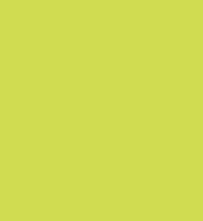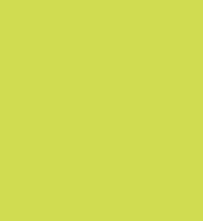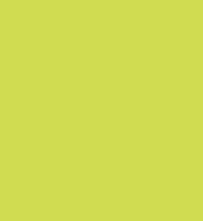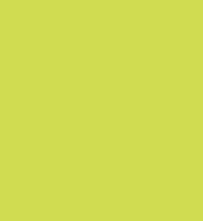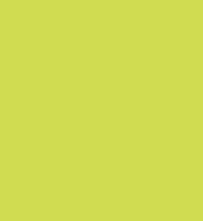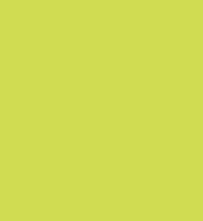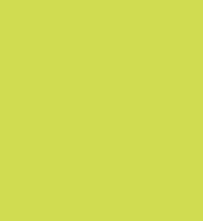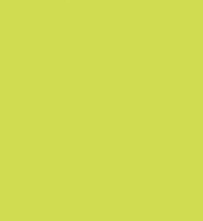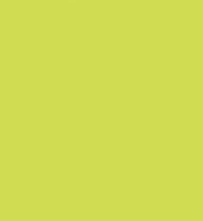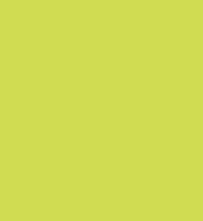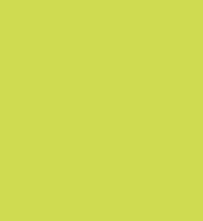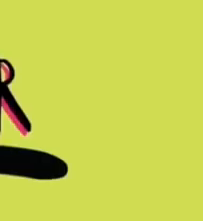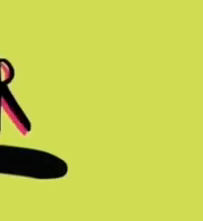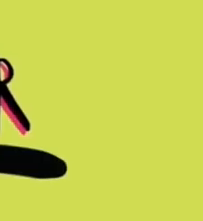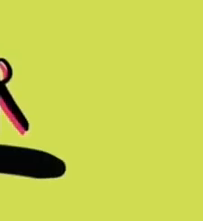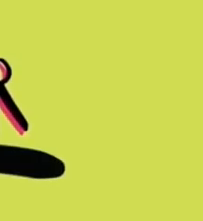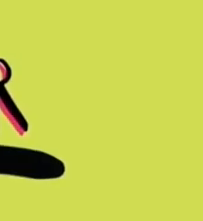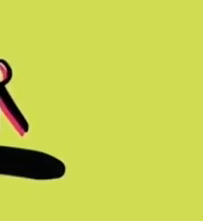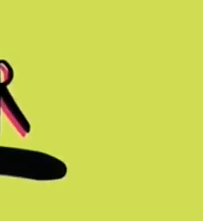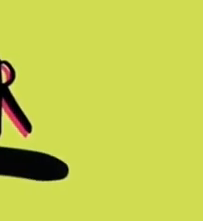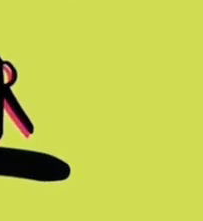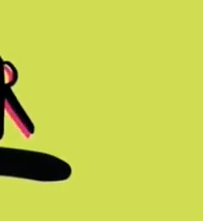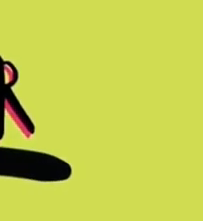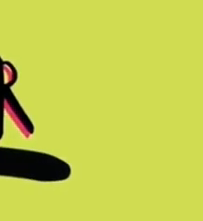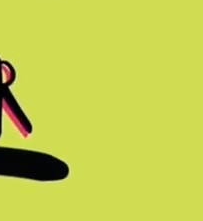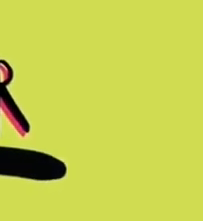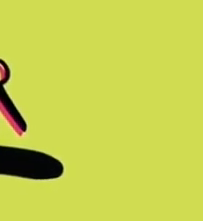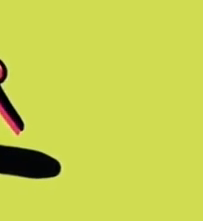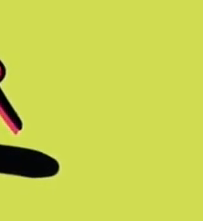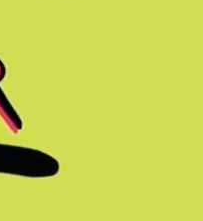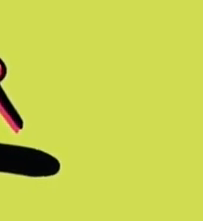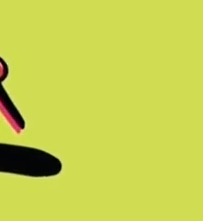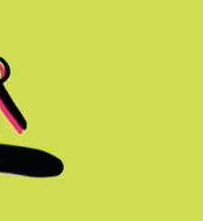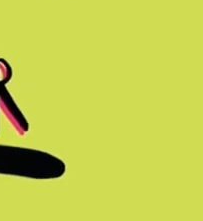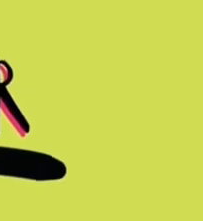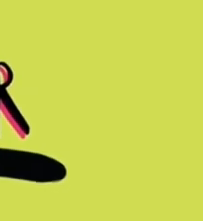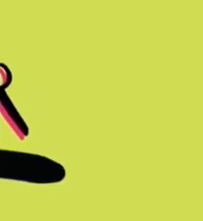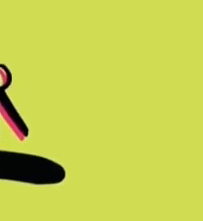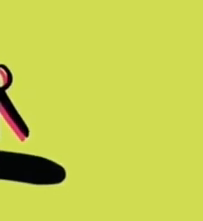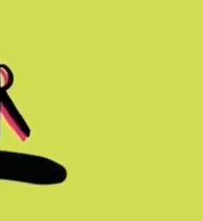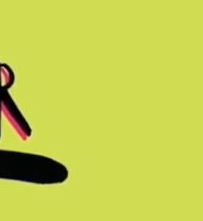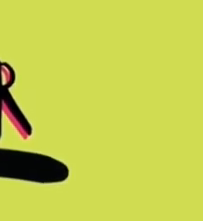Não vão mais conseguir me anular, me calar.